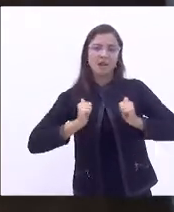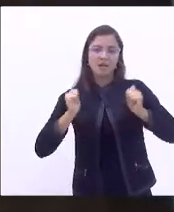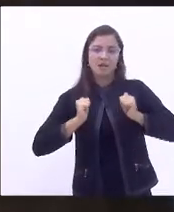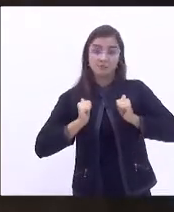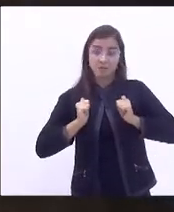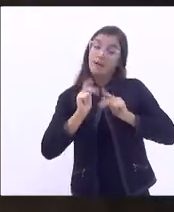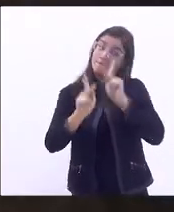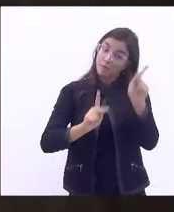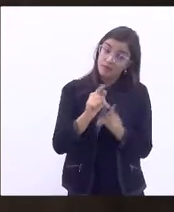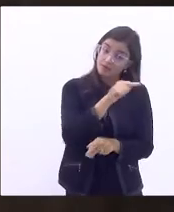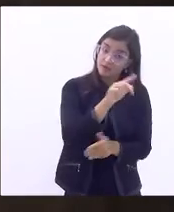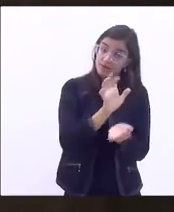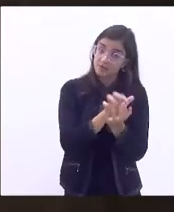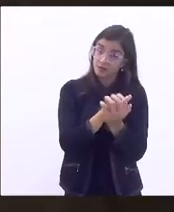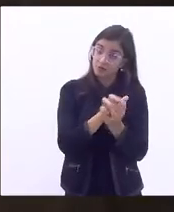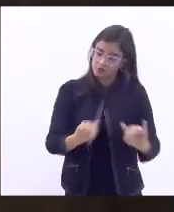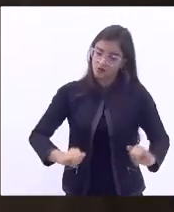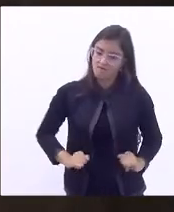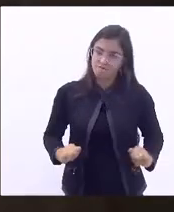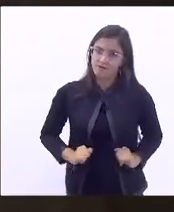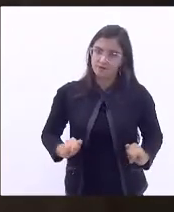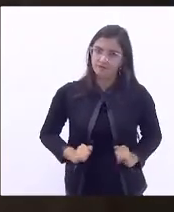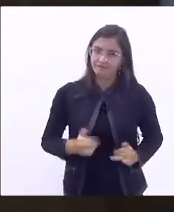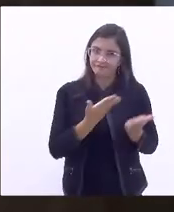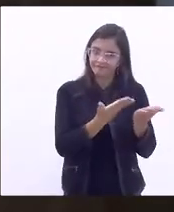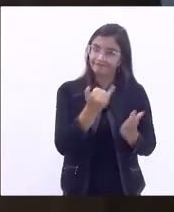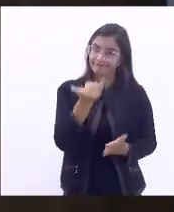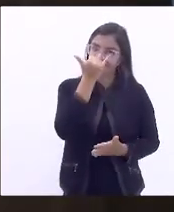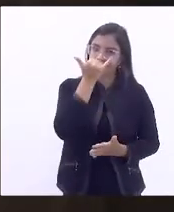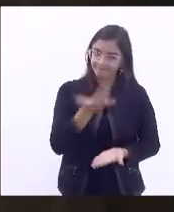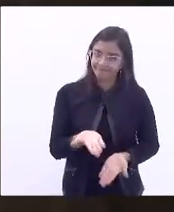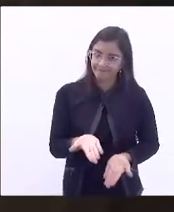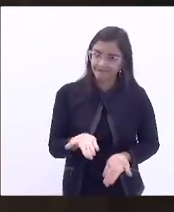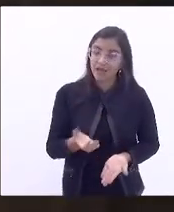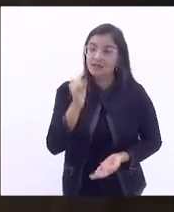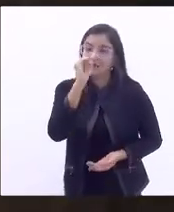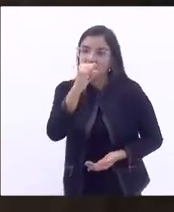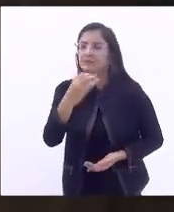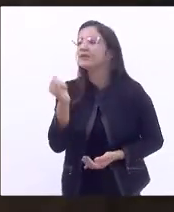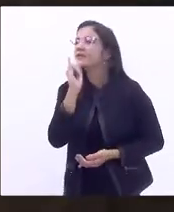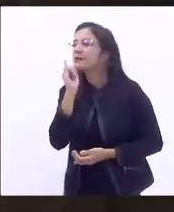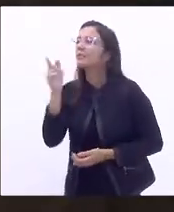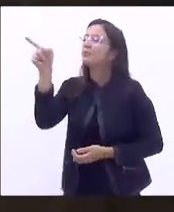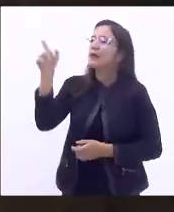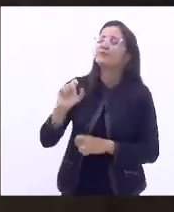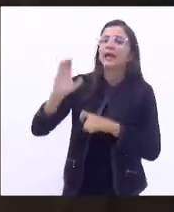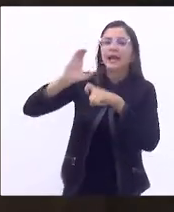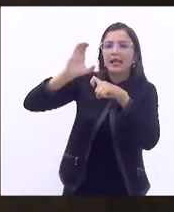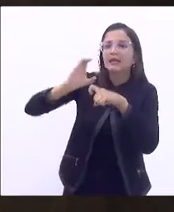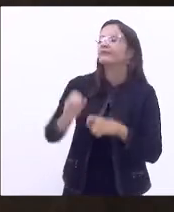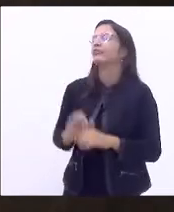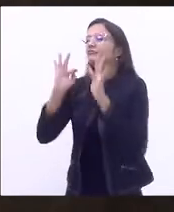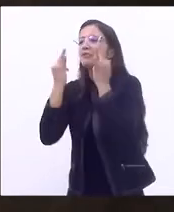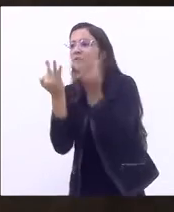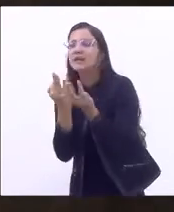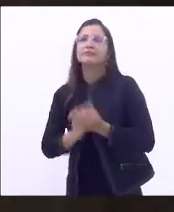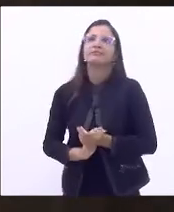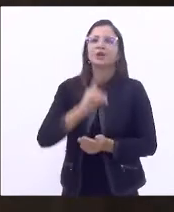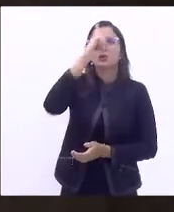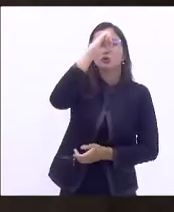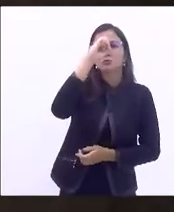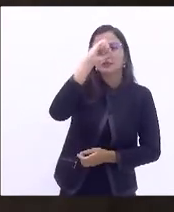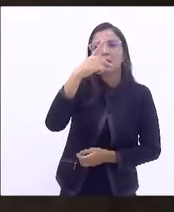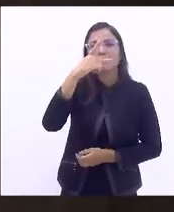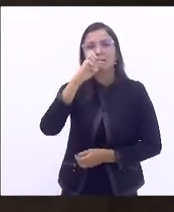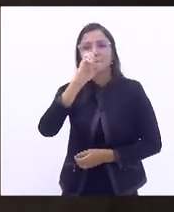sofre. Se for fazer o levantamento nas clínicas da família, no Hospital Pedro II, vai constatar um